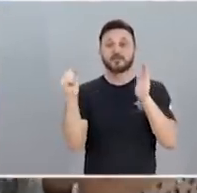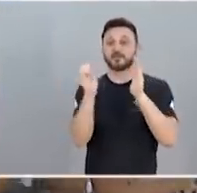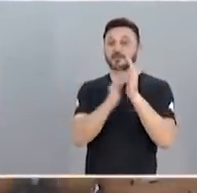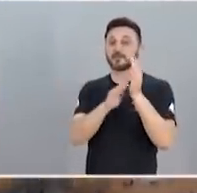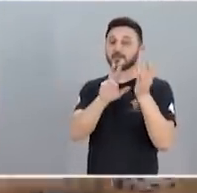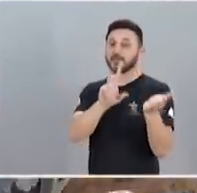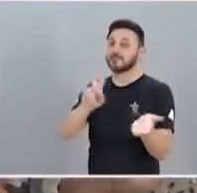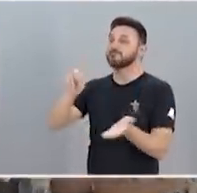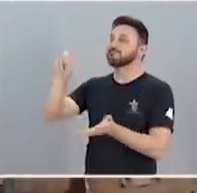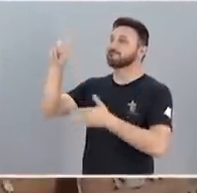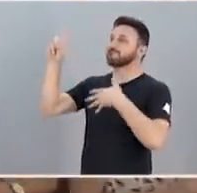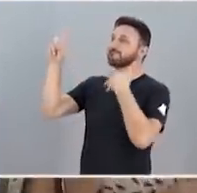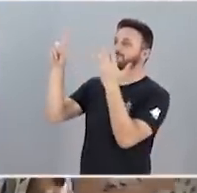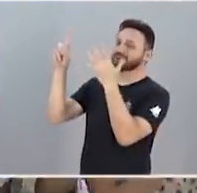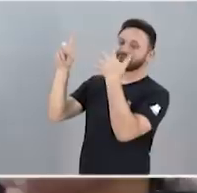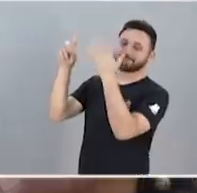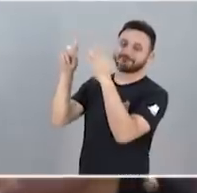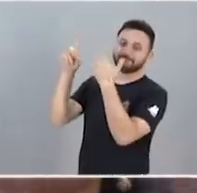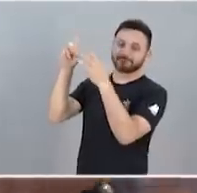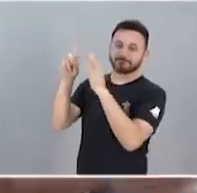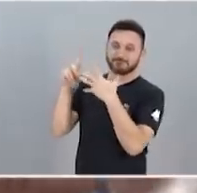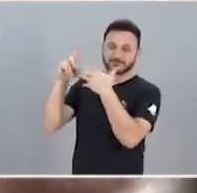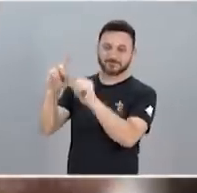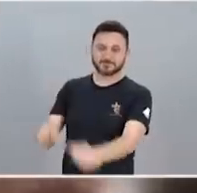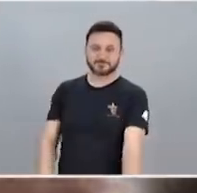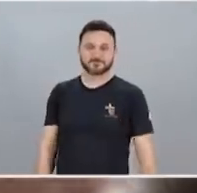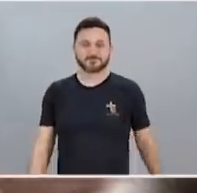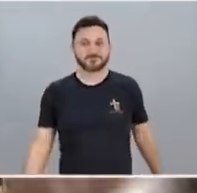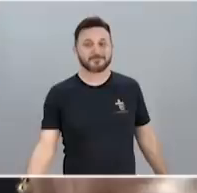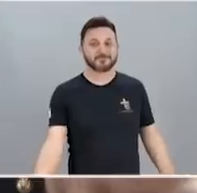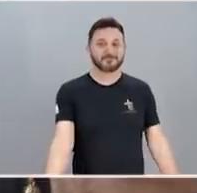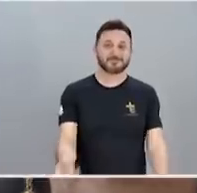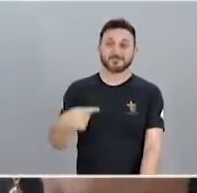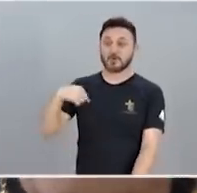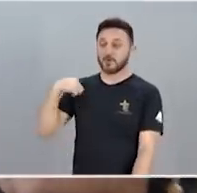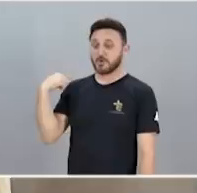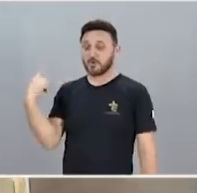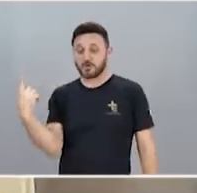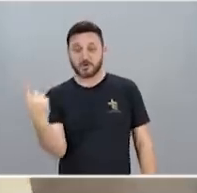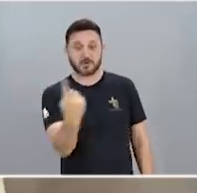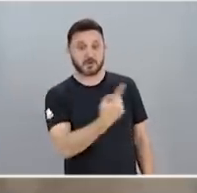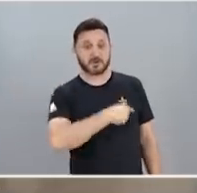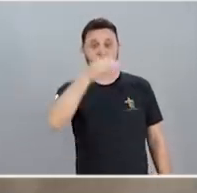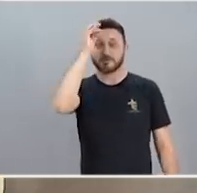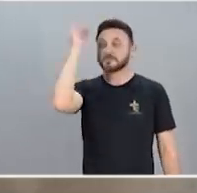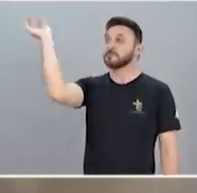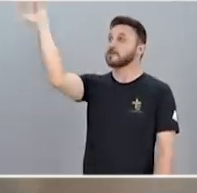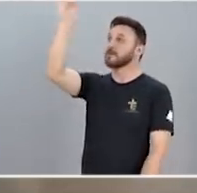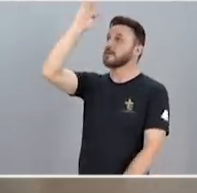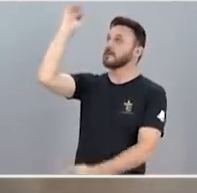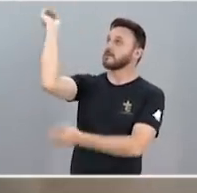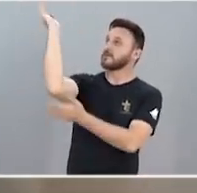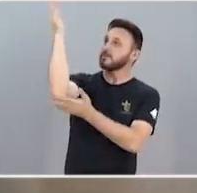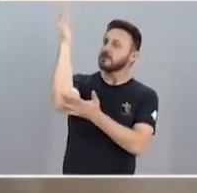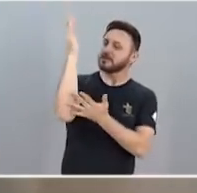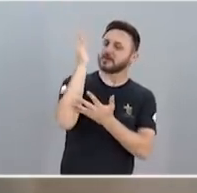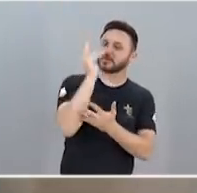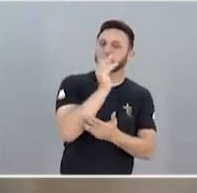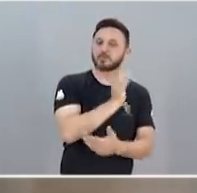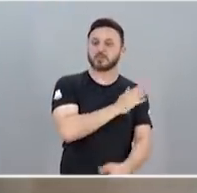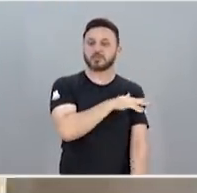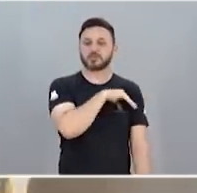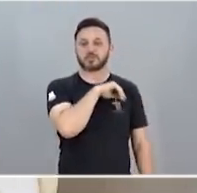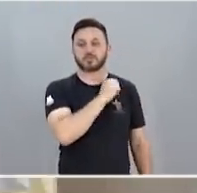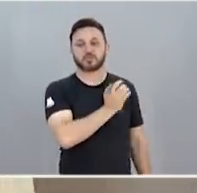a Deus. Em nós agora habita seu